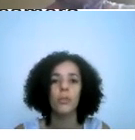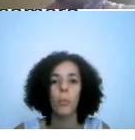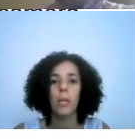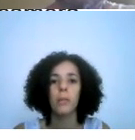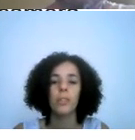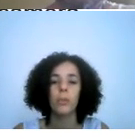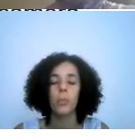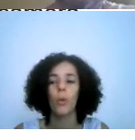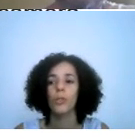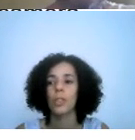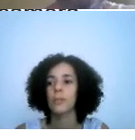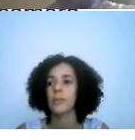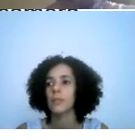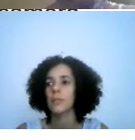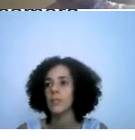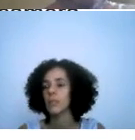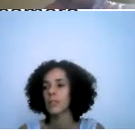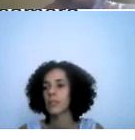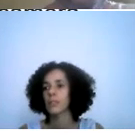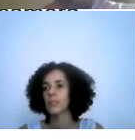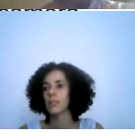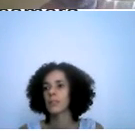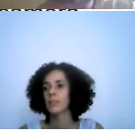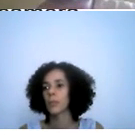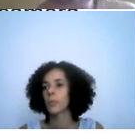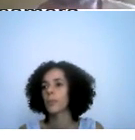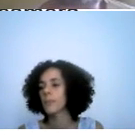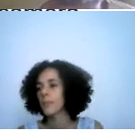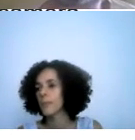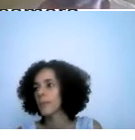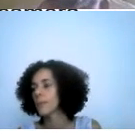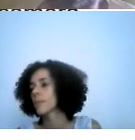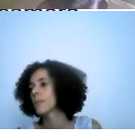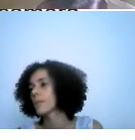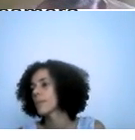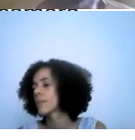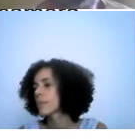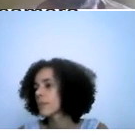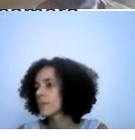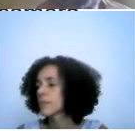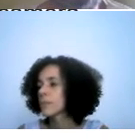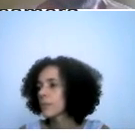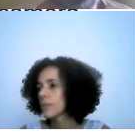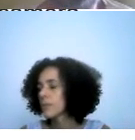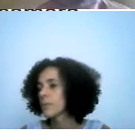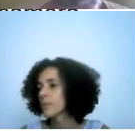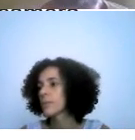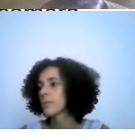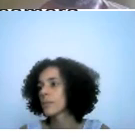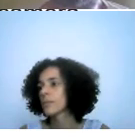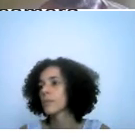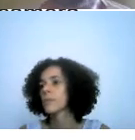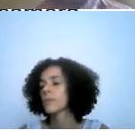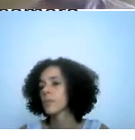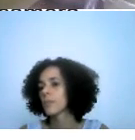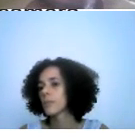países, problemas de invasão biológica. E associado a essas introduções voluntárias, a gente tem as